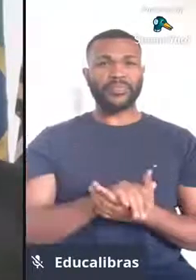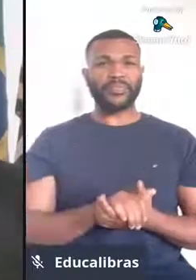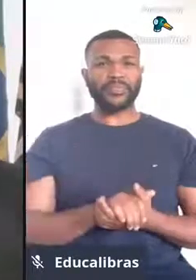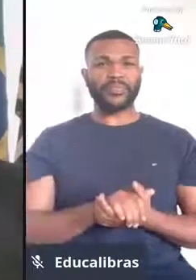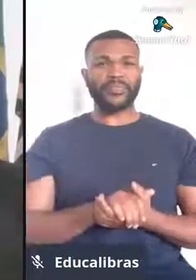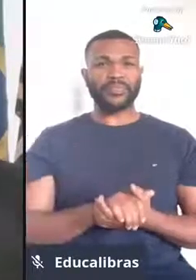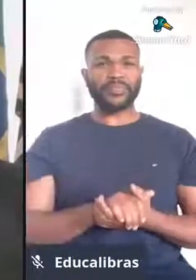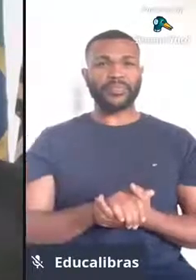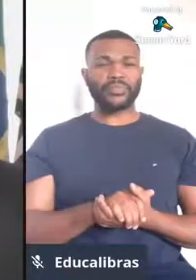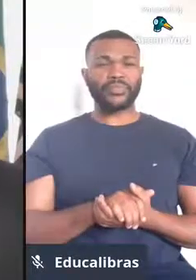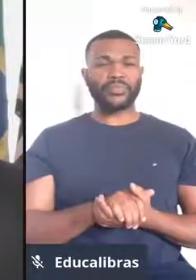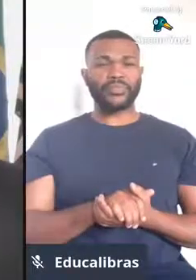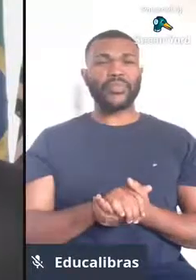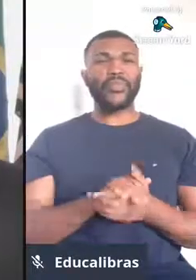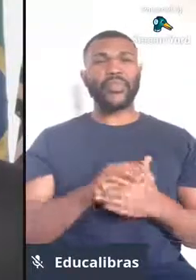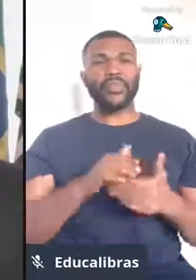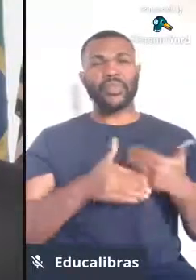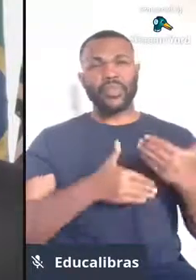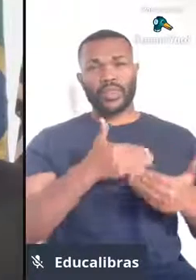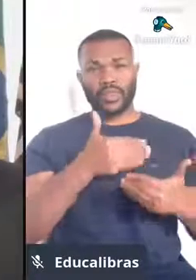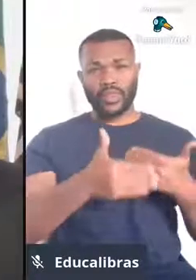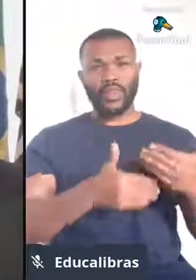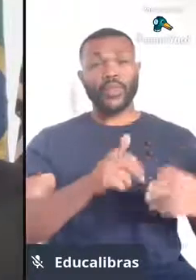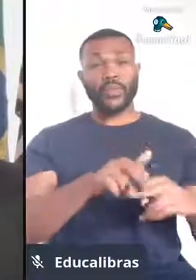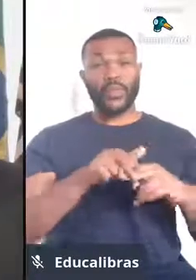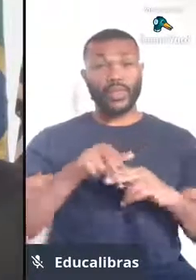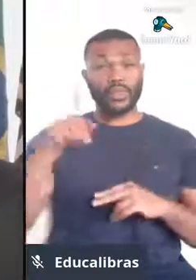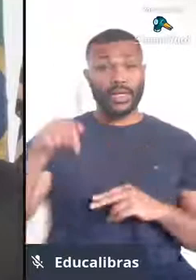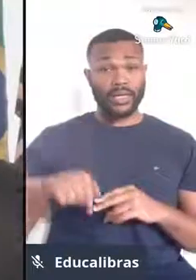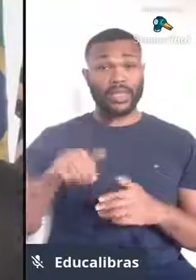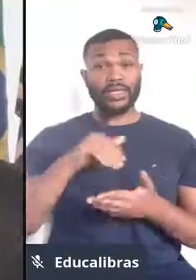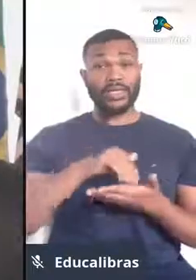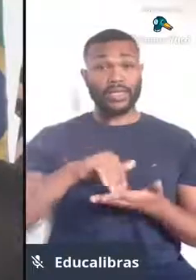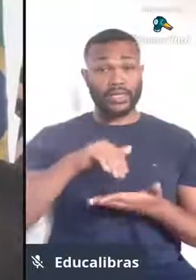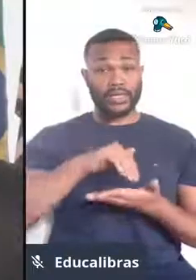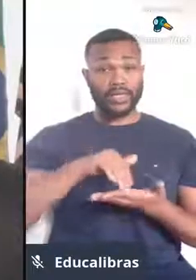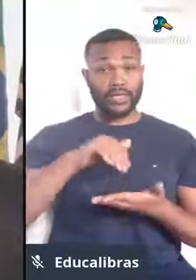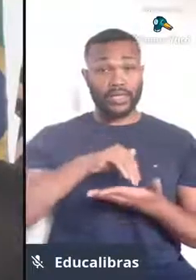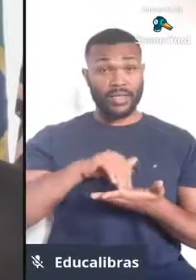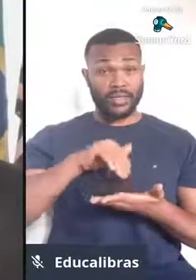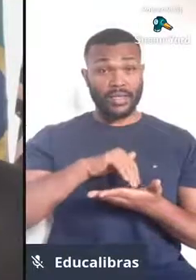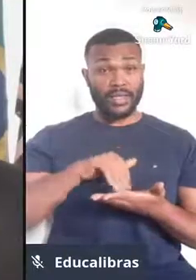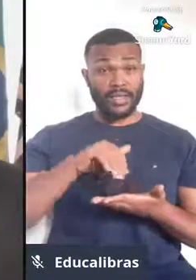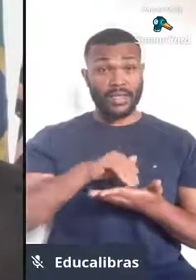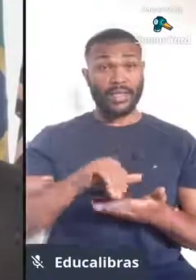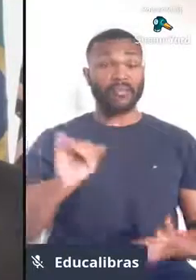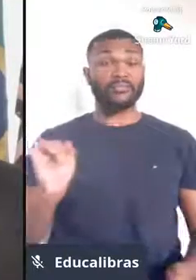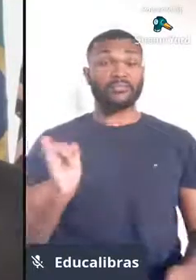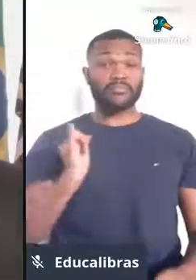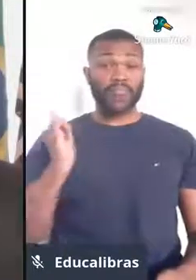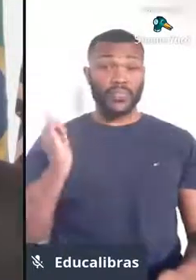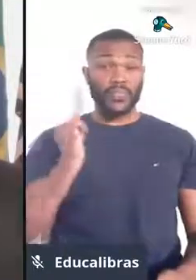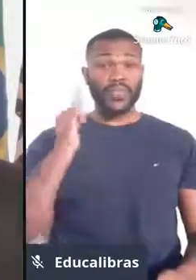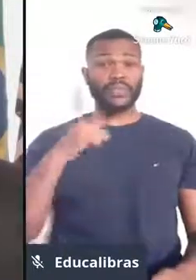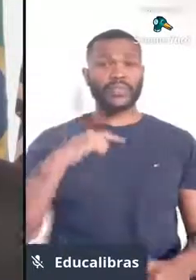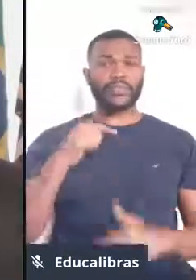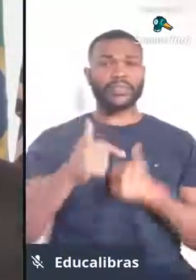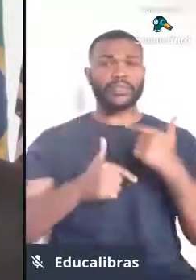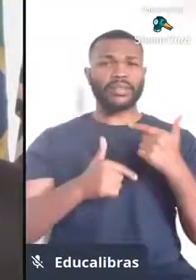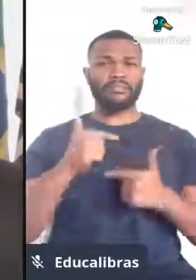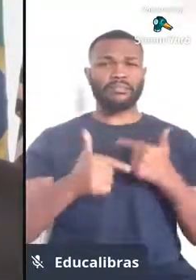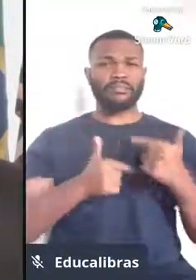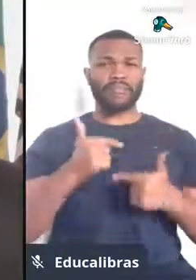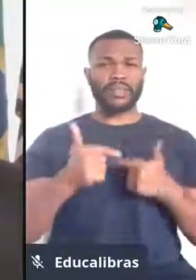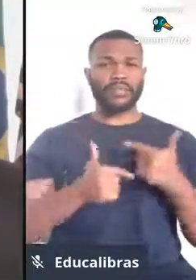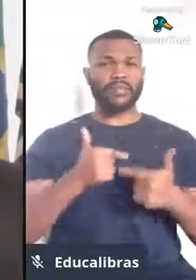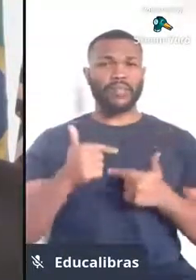são consequência desta secretaria. Então, é uma secretaria que tem um papel muito importante no cenário